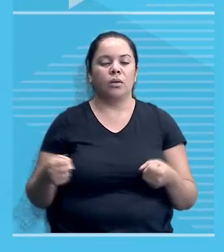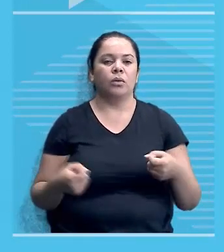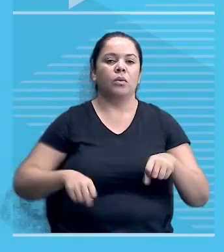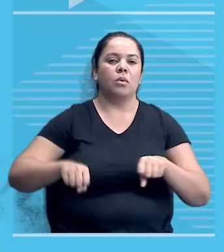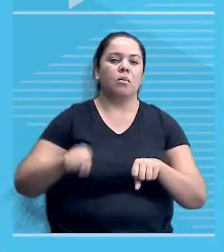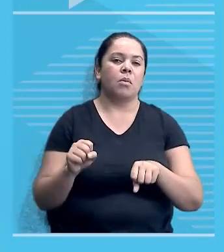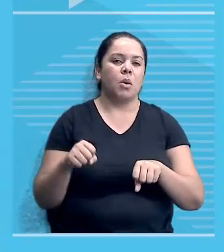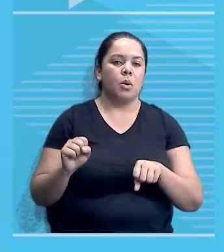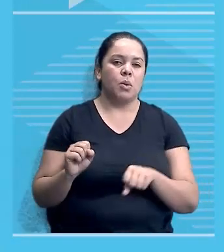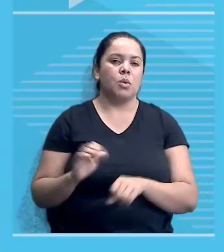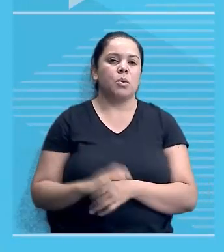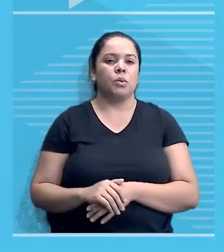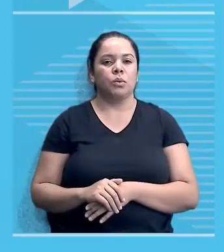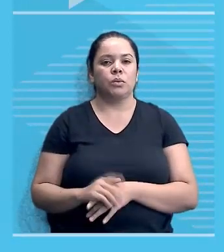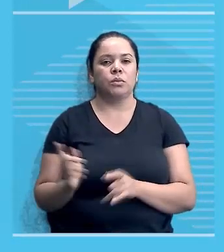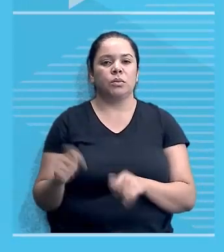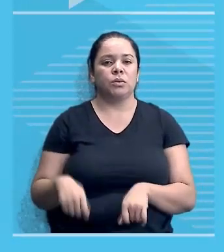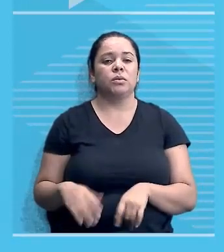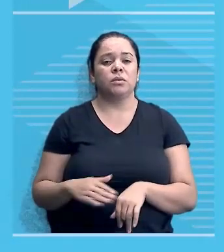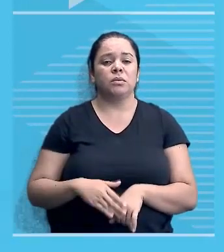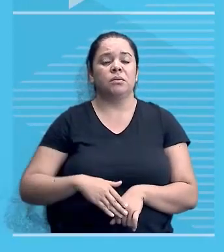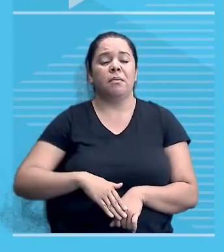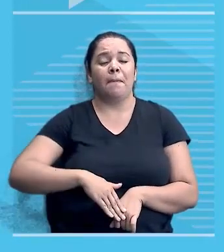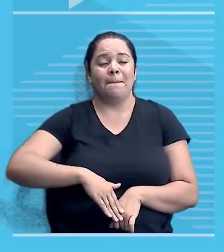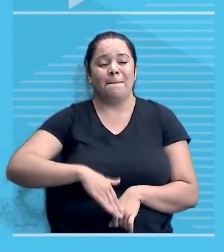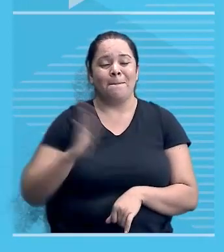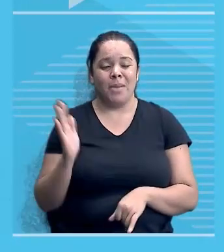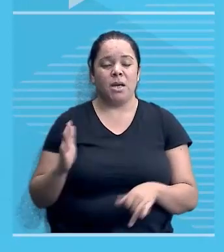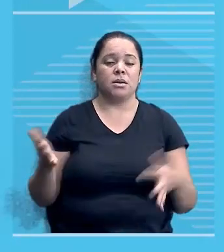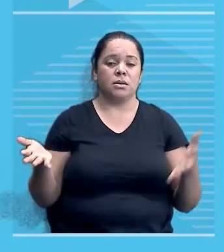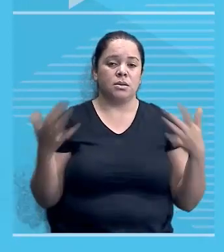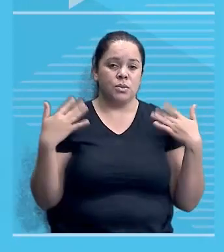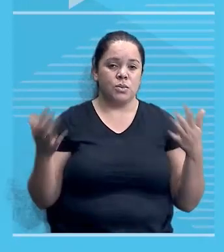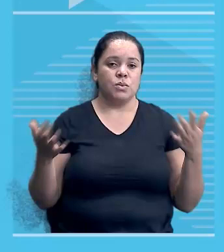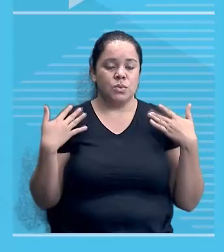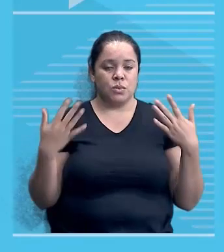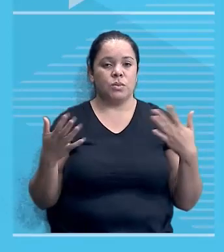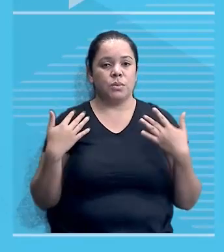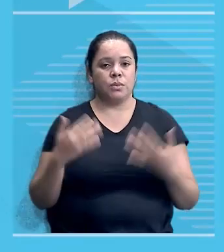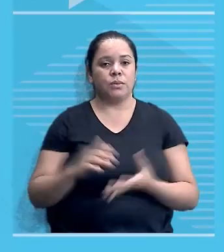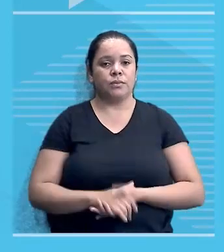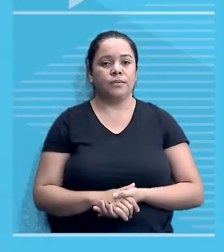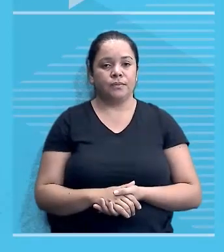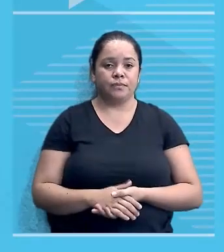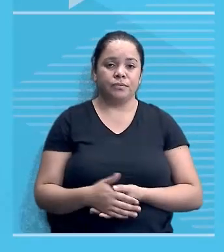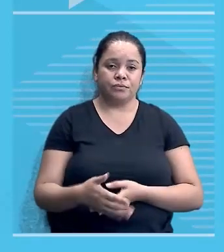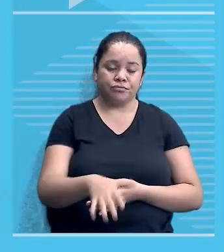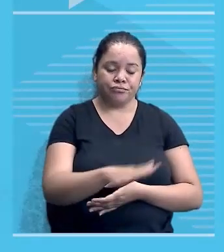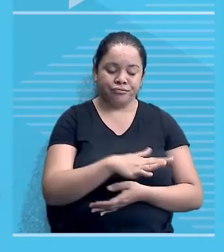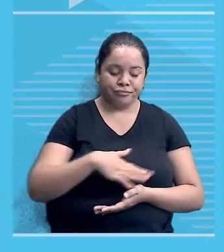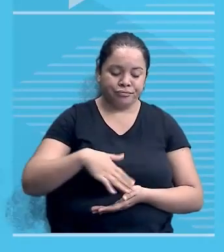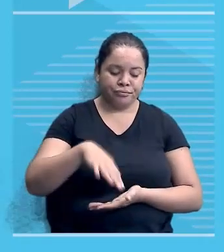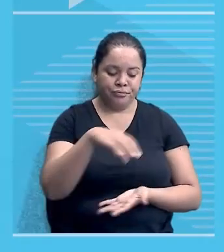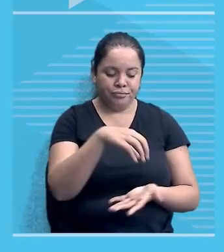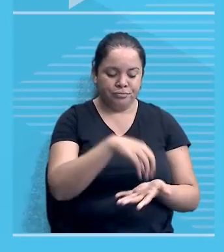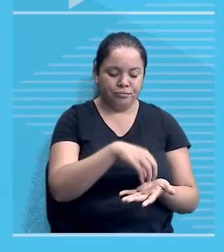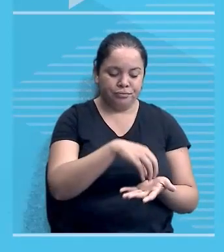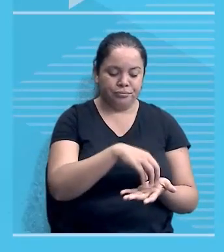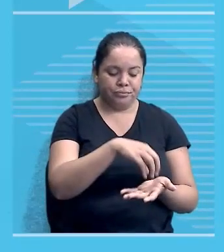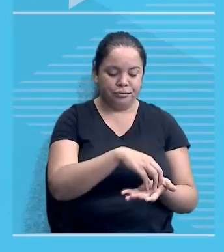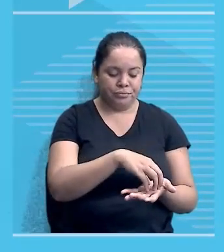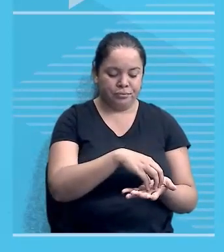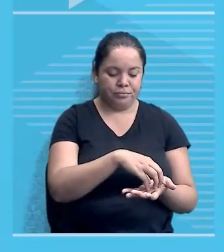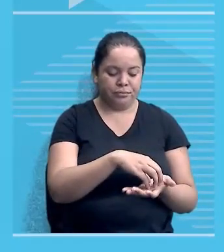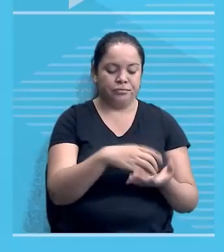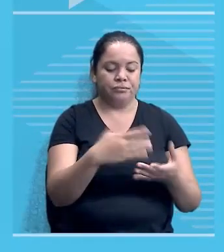ficar mais quente ainda né aquecer mais ainda então normalmente a parte central dessa cidade a área mais ali